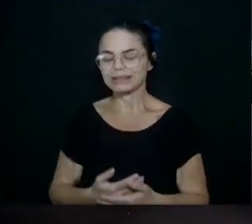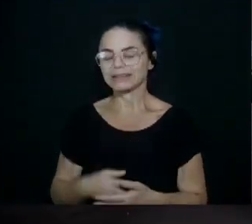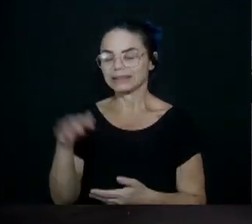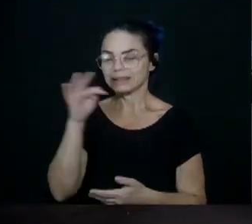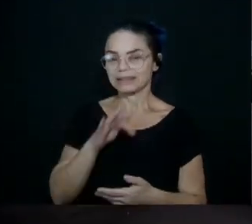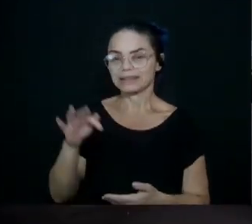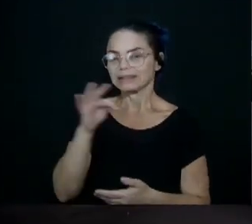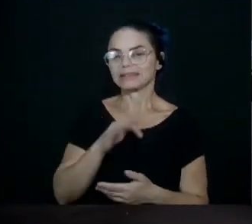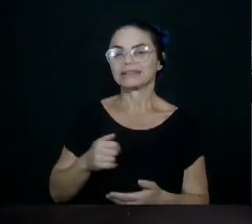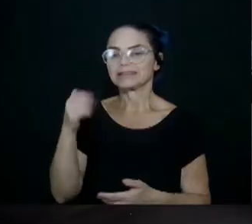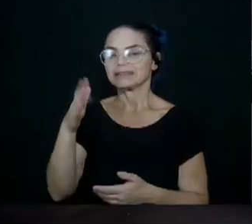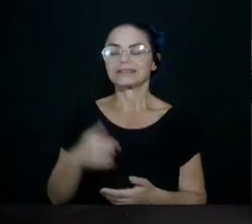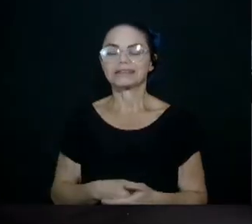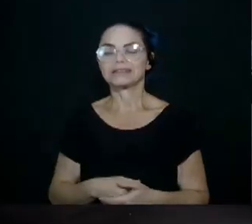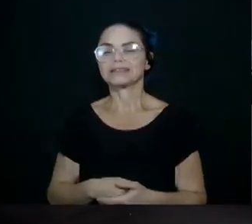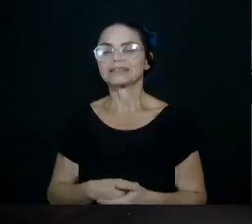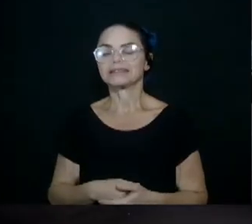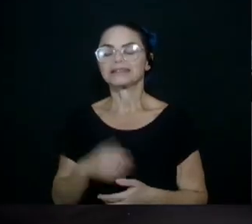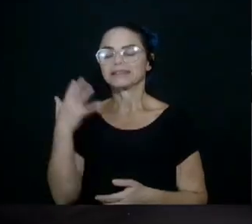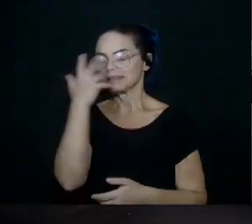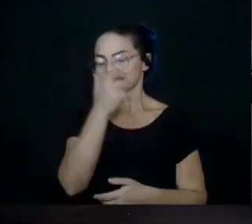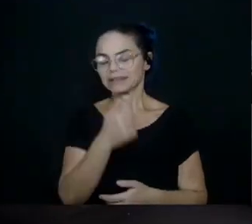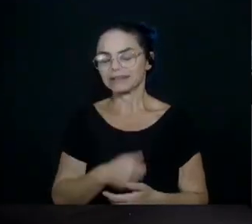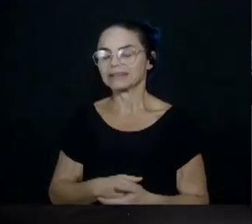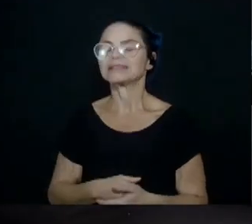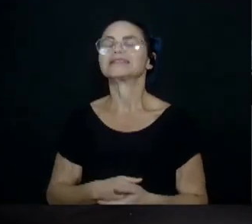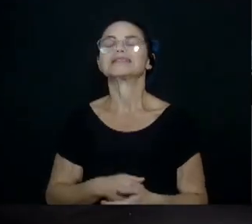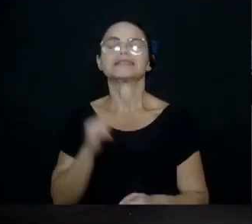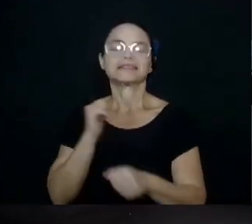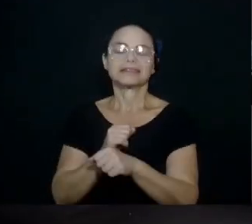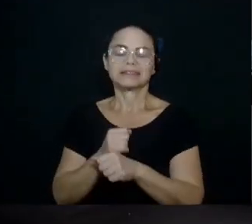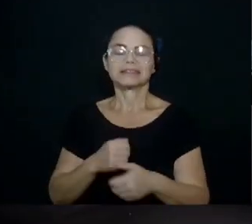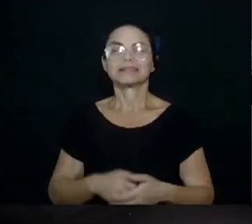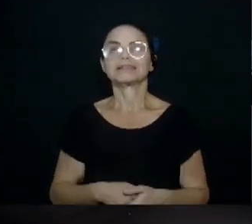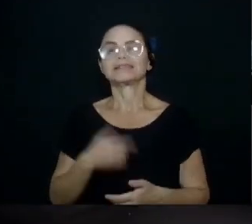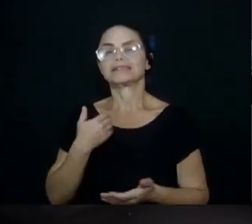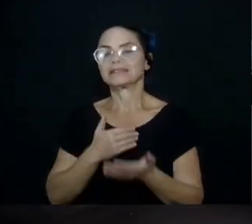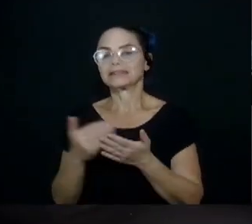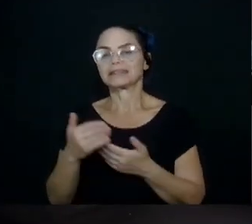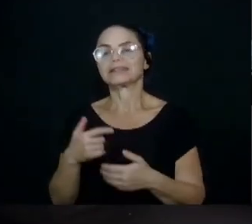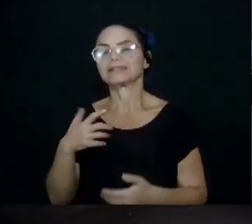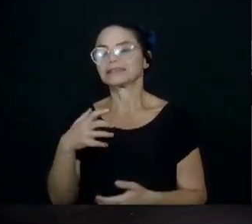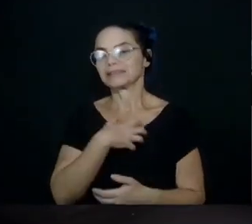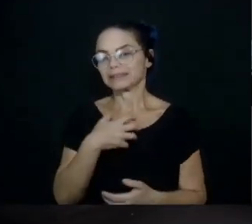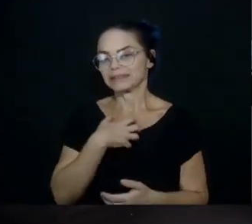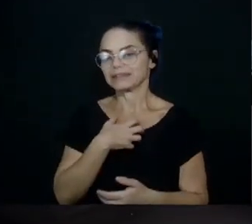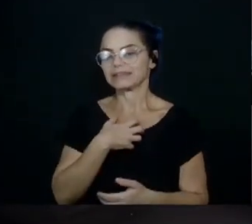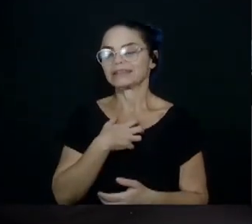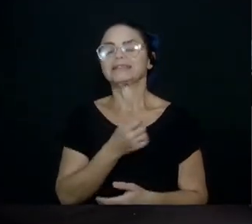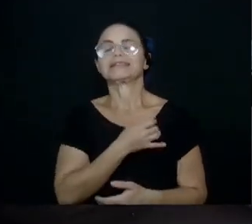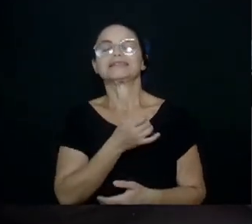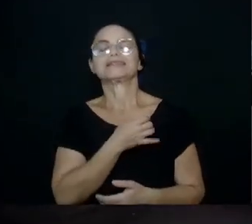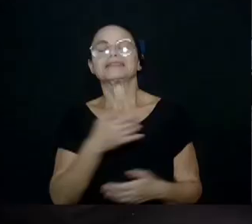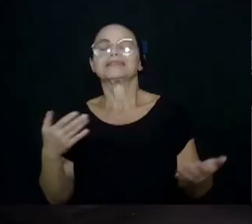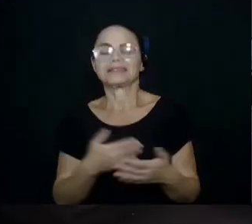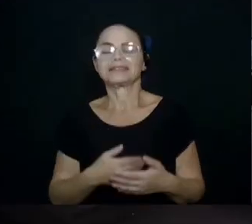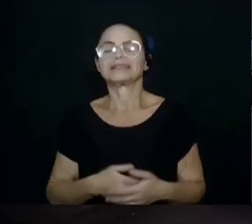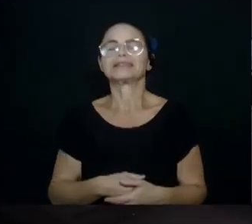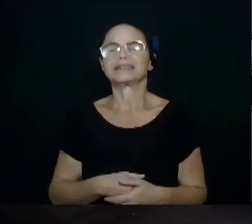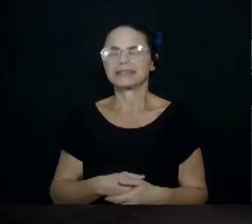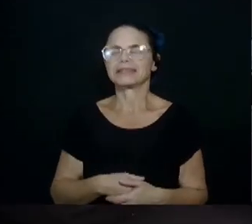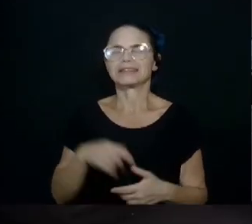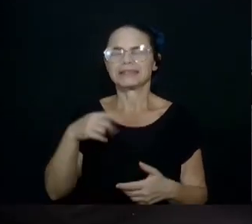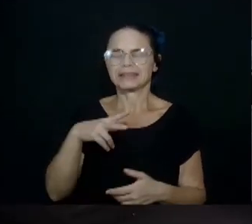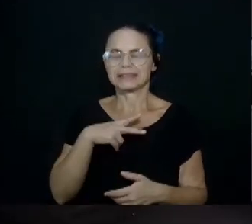da área da beleza, mas aí parei. Ela no começo, creio que ela sentiu muita insegurança, mas hoje ela, no fundo, ela está feliz,